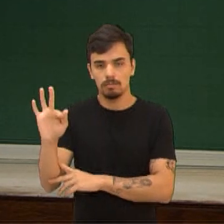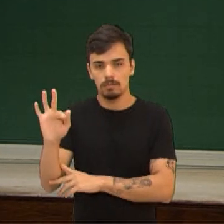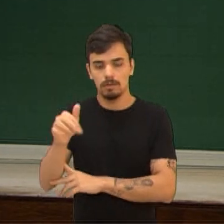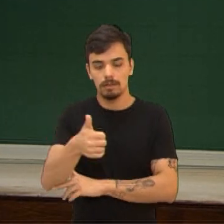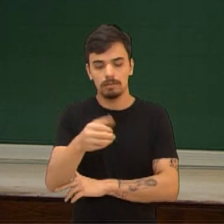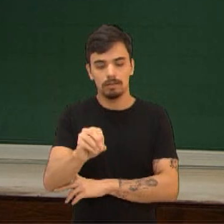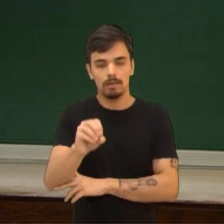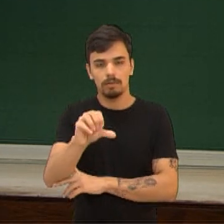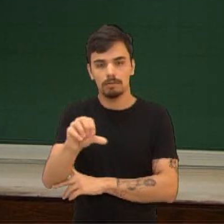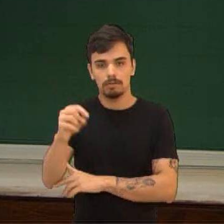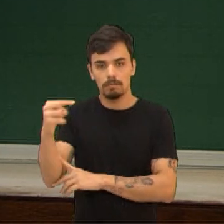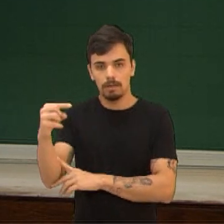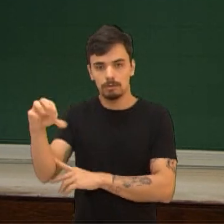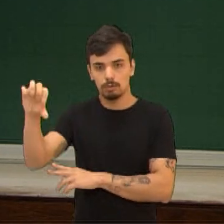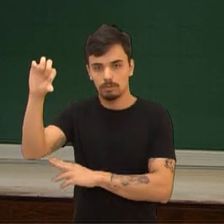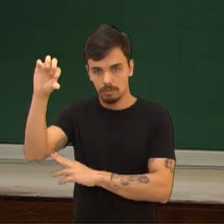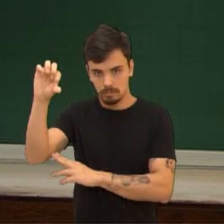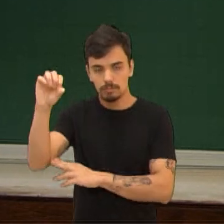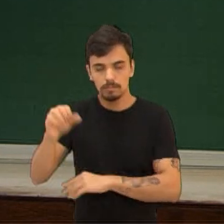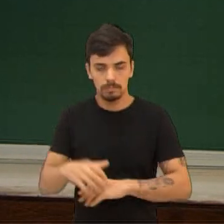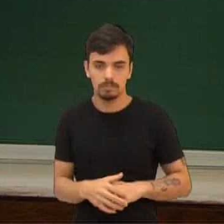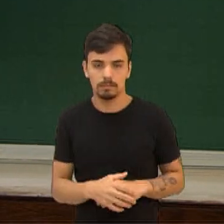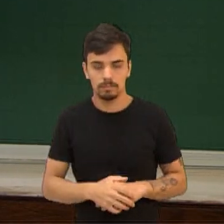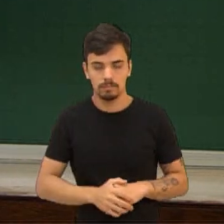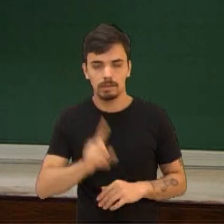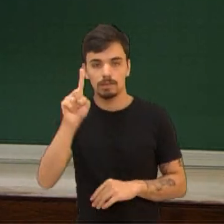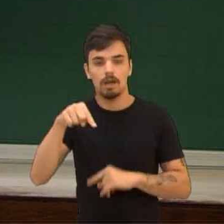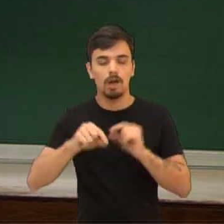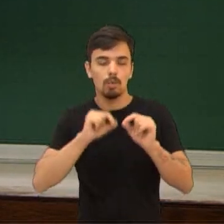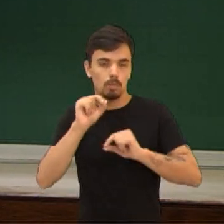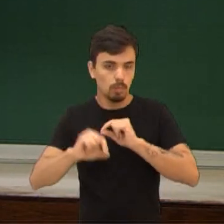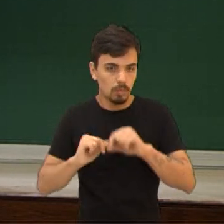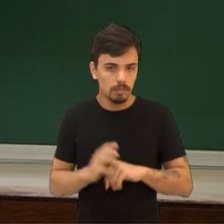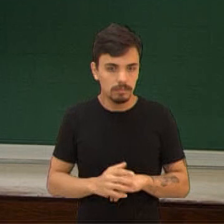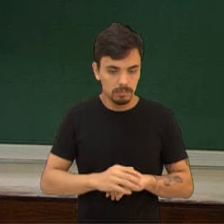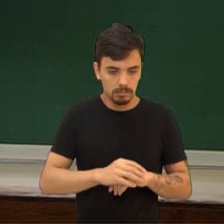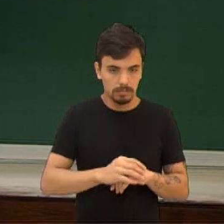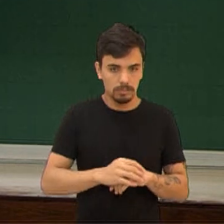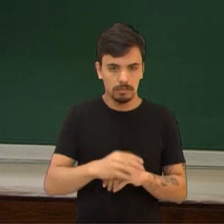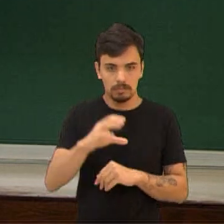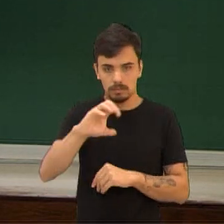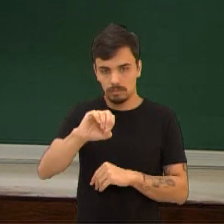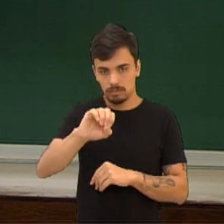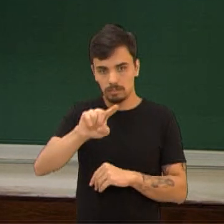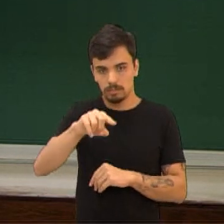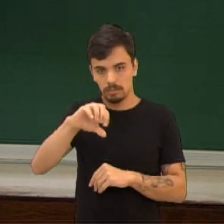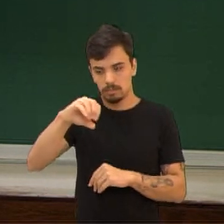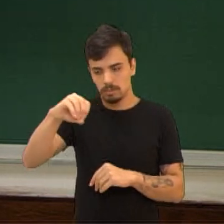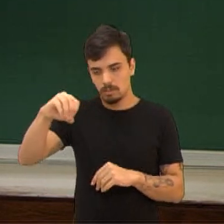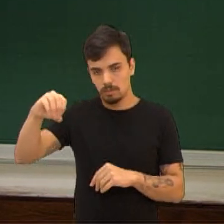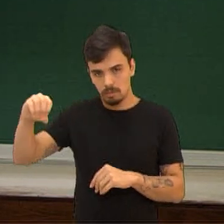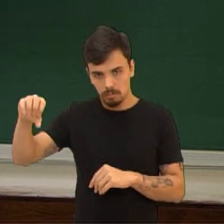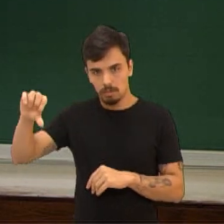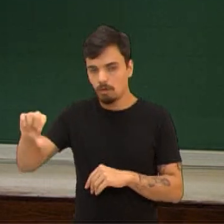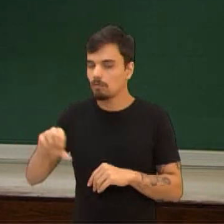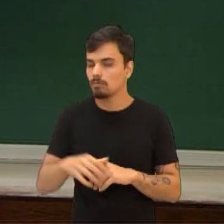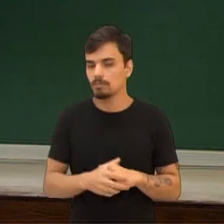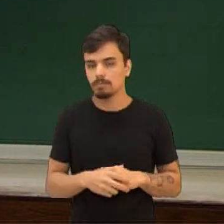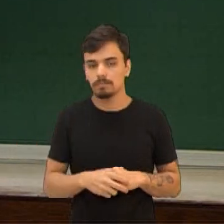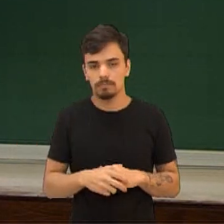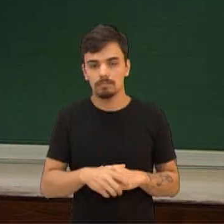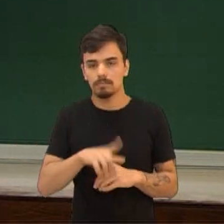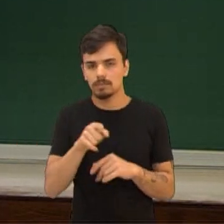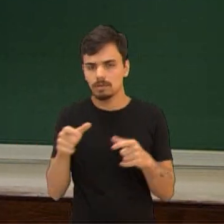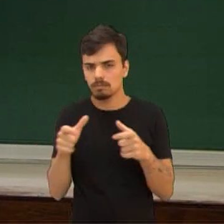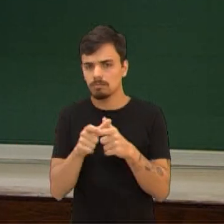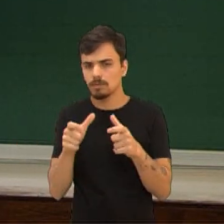a menos 9 farad, que é 9 casas decimais. Então é um valor bem pequenininho, porque o farad